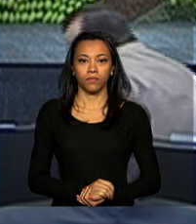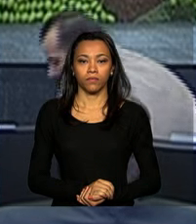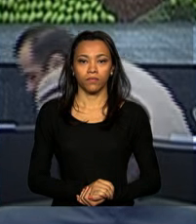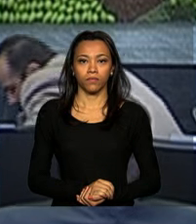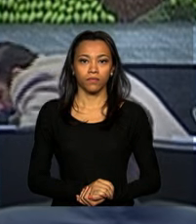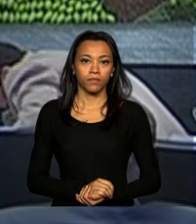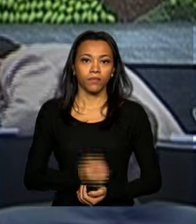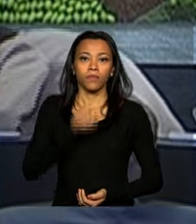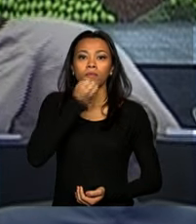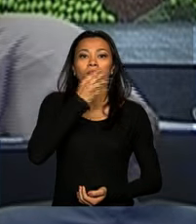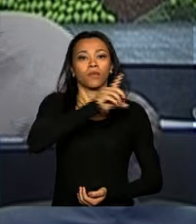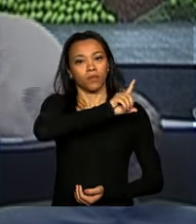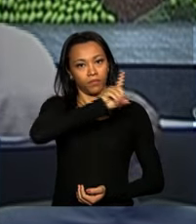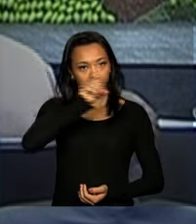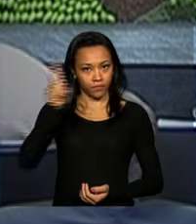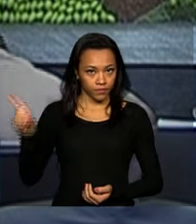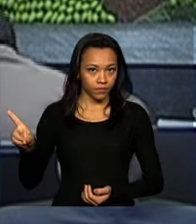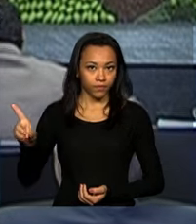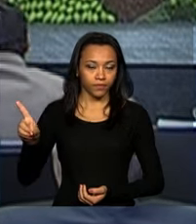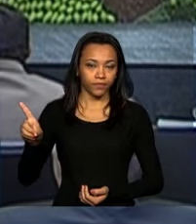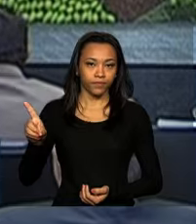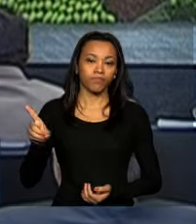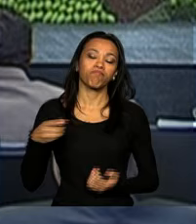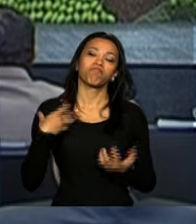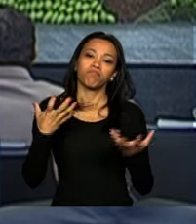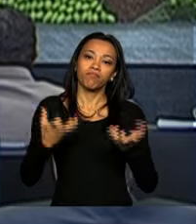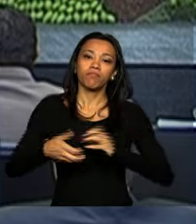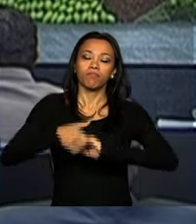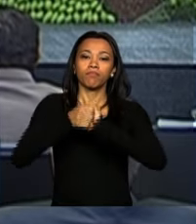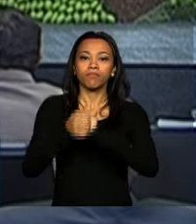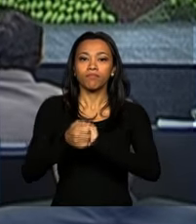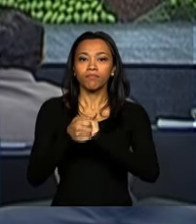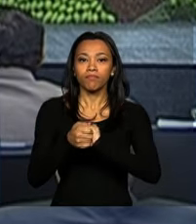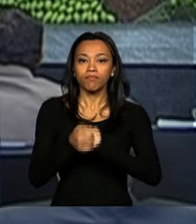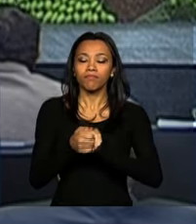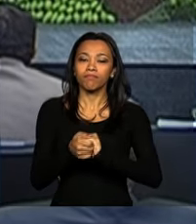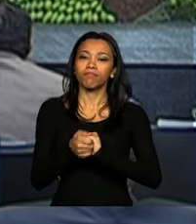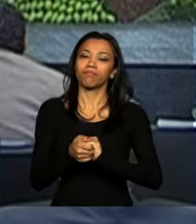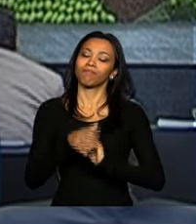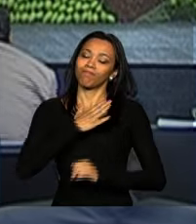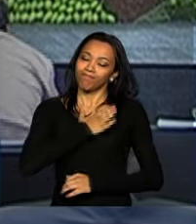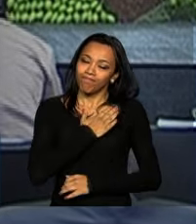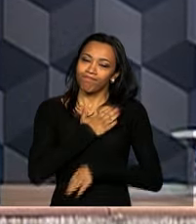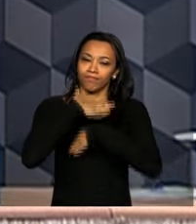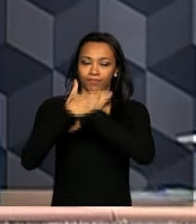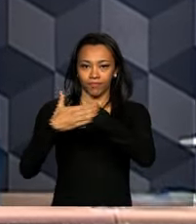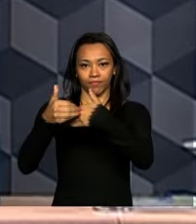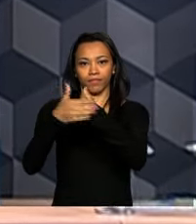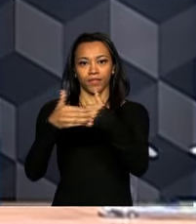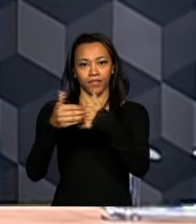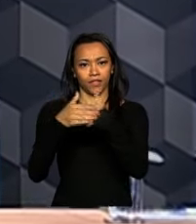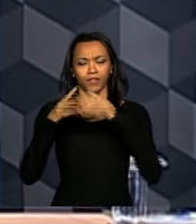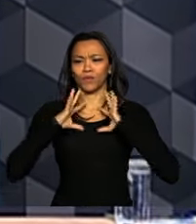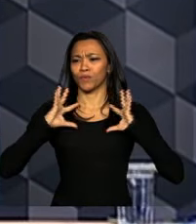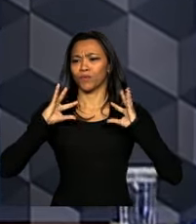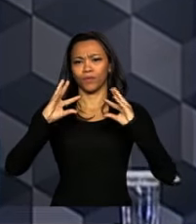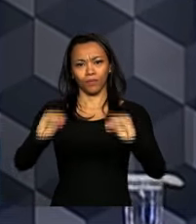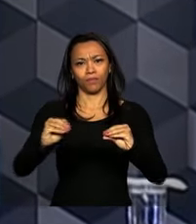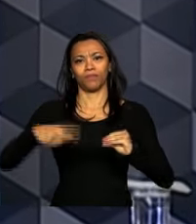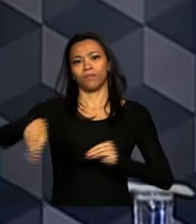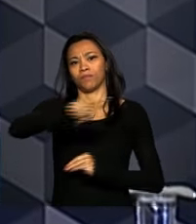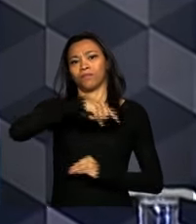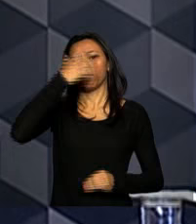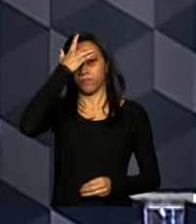Bom dia. Eu quero saudar com muito apreço, carinho, todas as